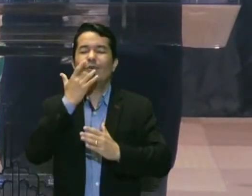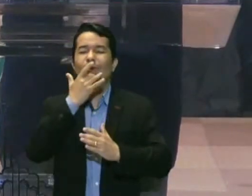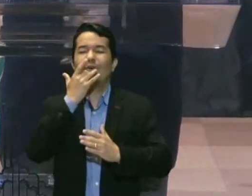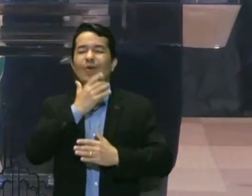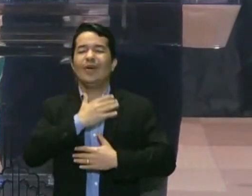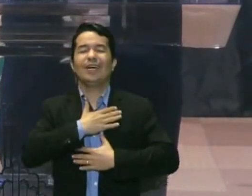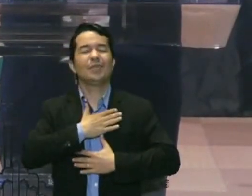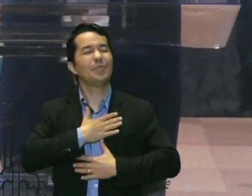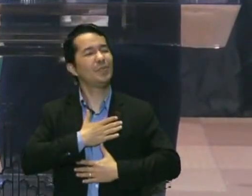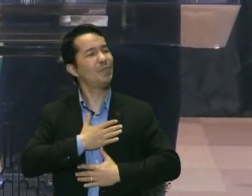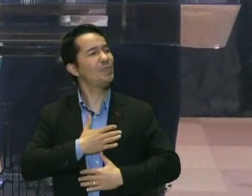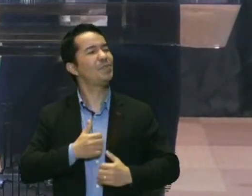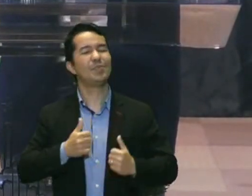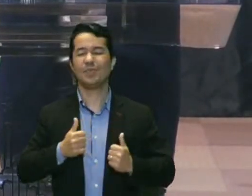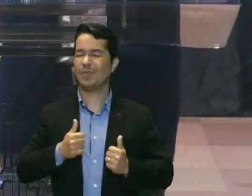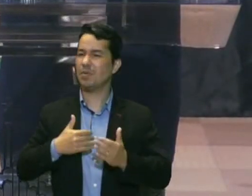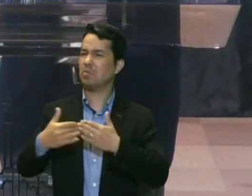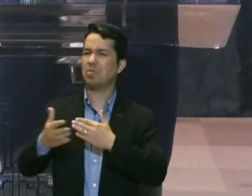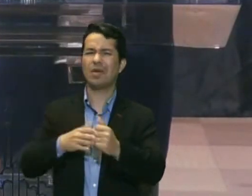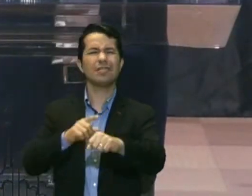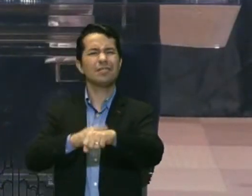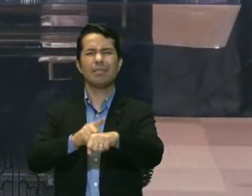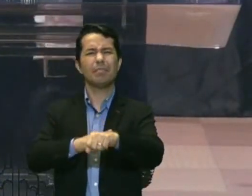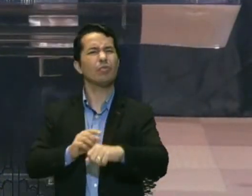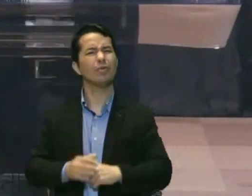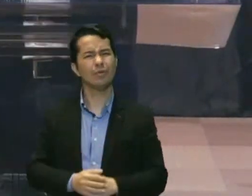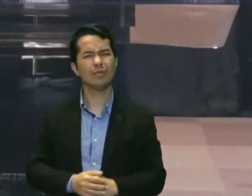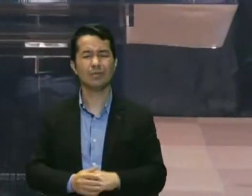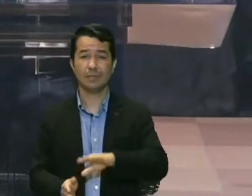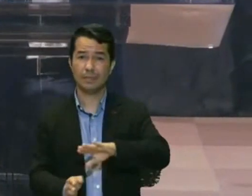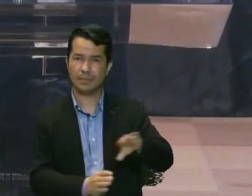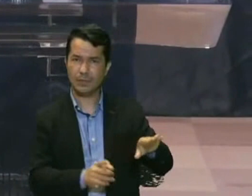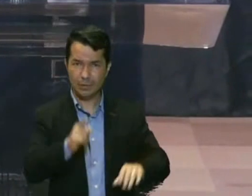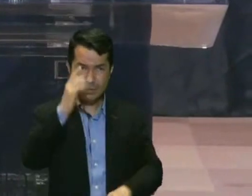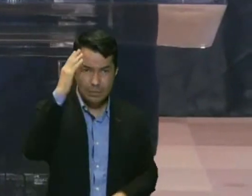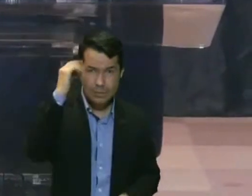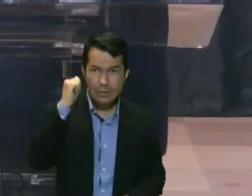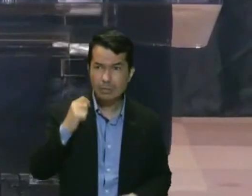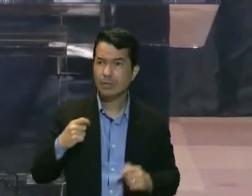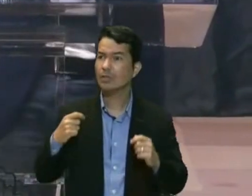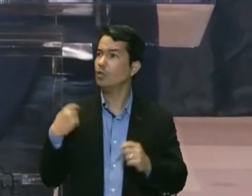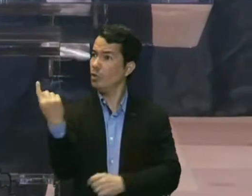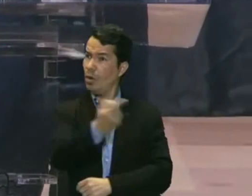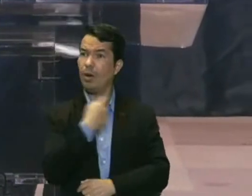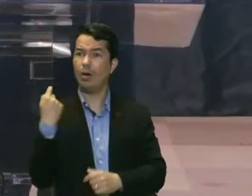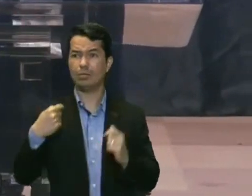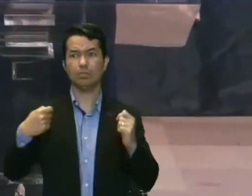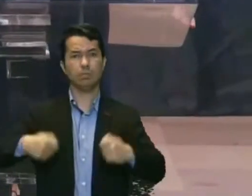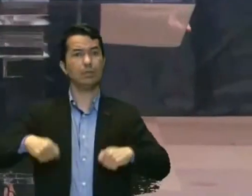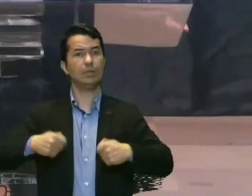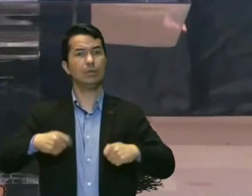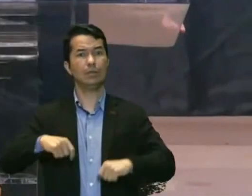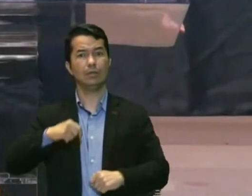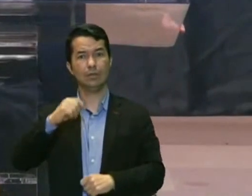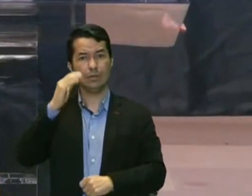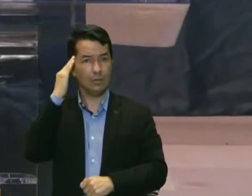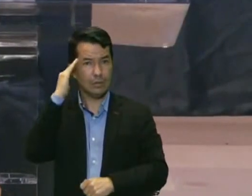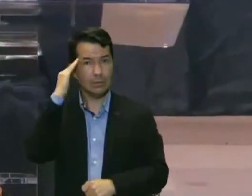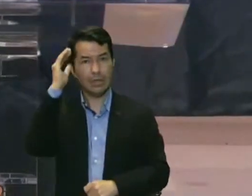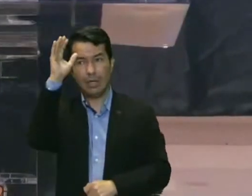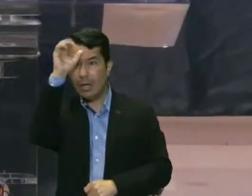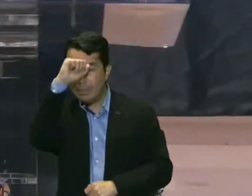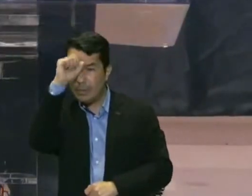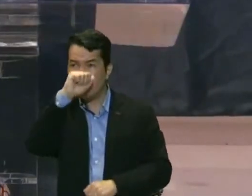ter muito. Tenho experiências diante de qualquer circunstância em todas as coisas, tanto na fartura como na fome.